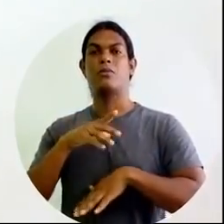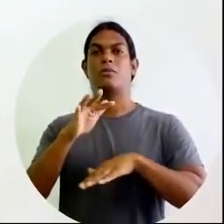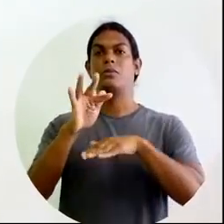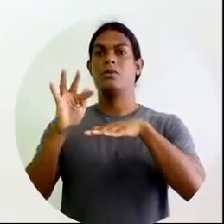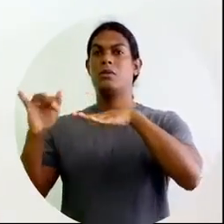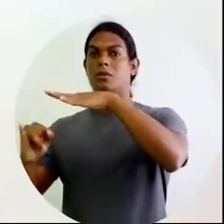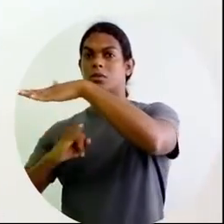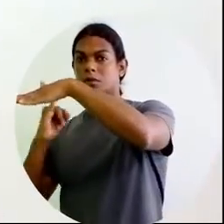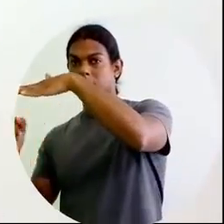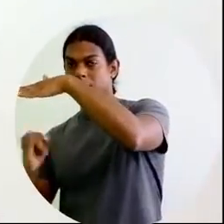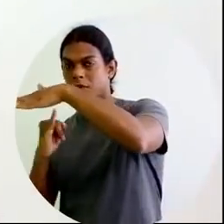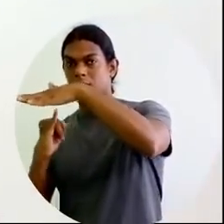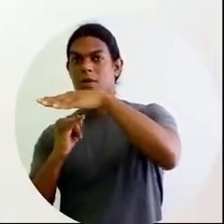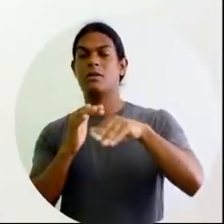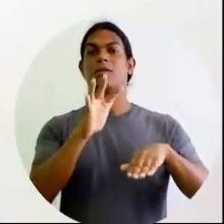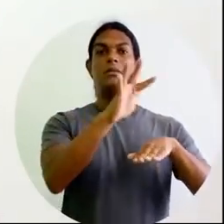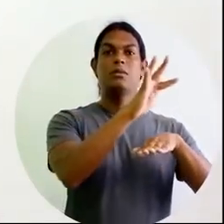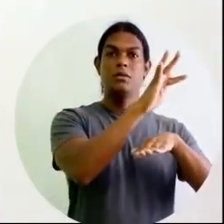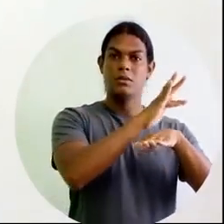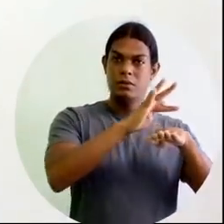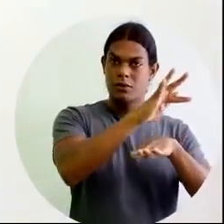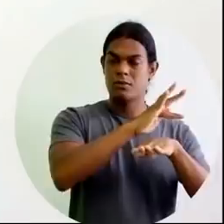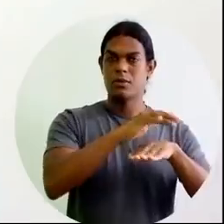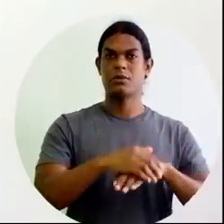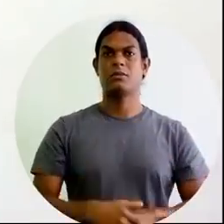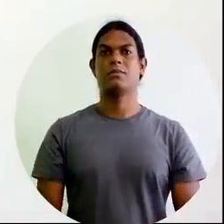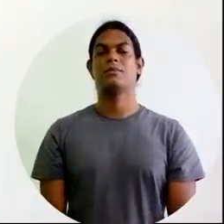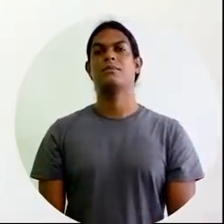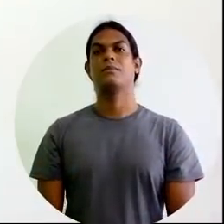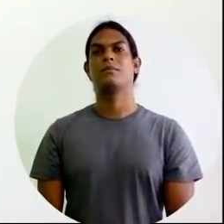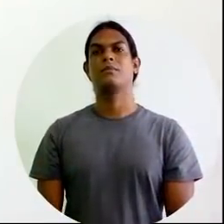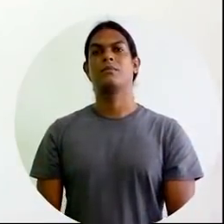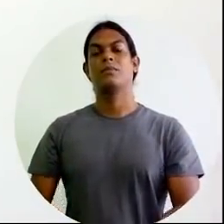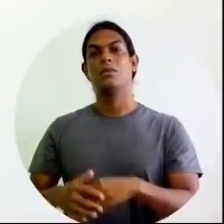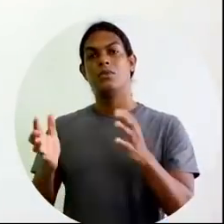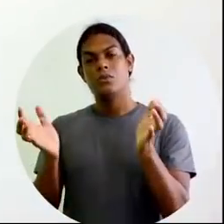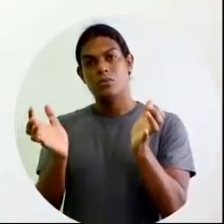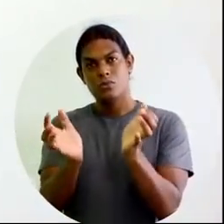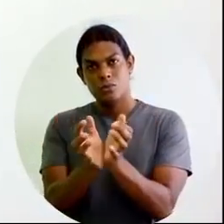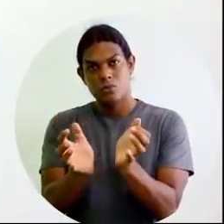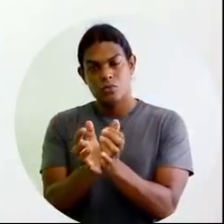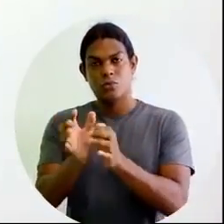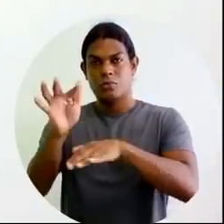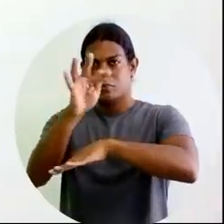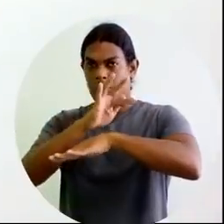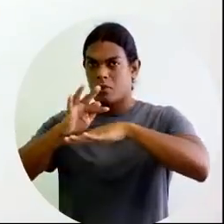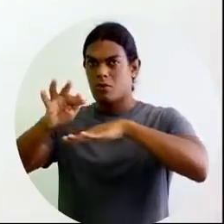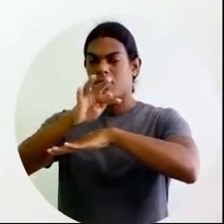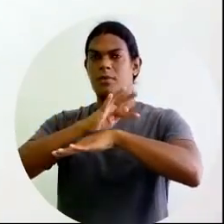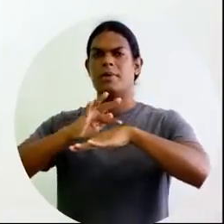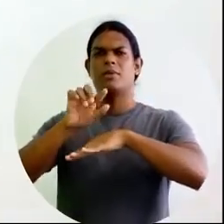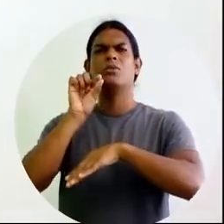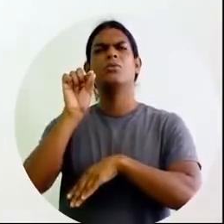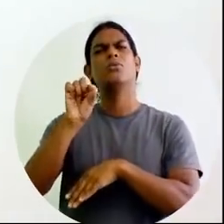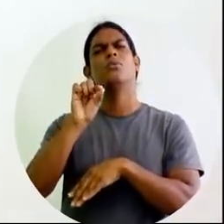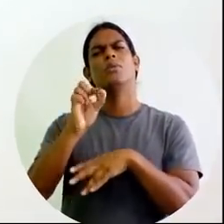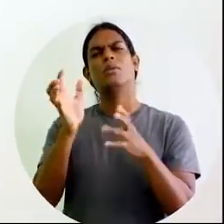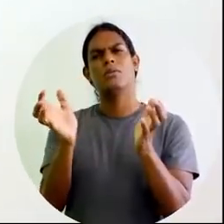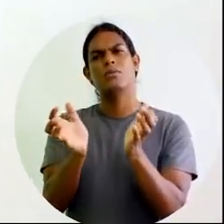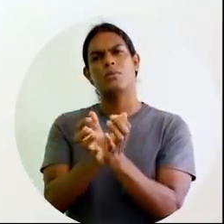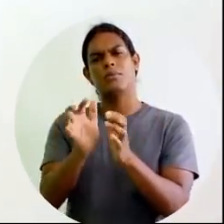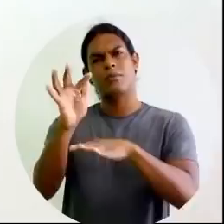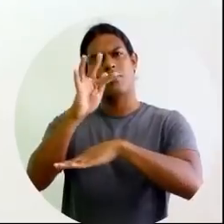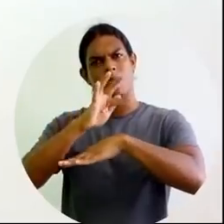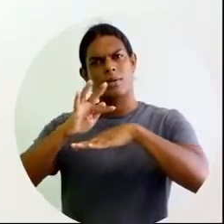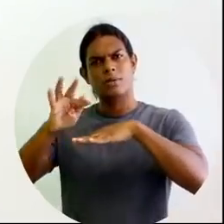grupos formais e os grupos informais. Os grupos formais, que seriam